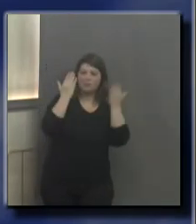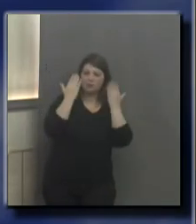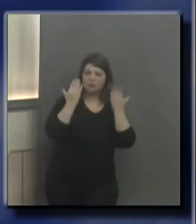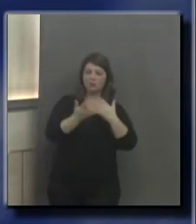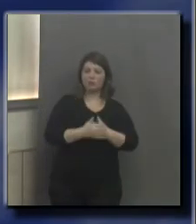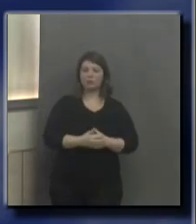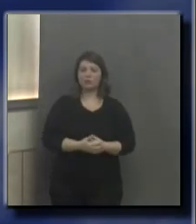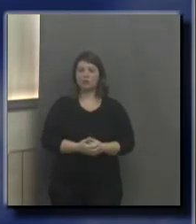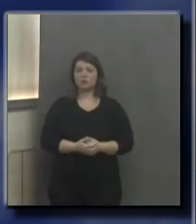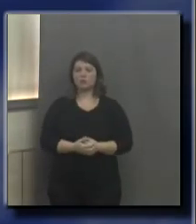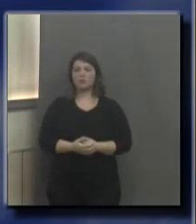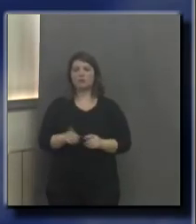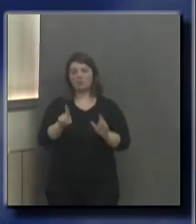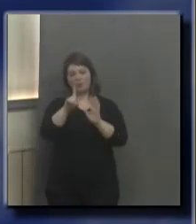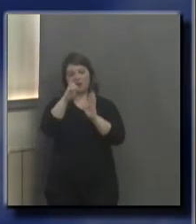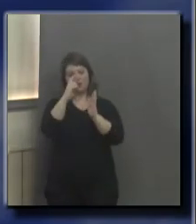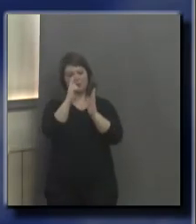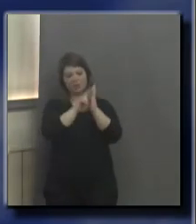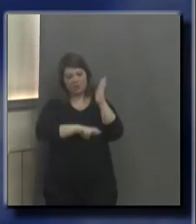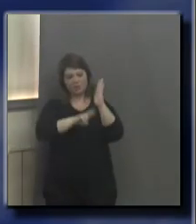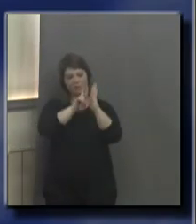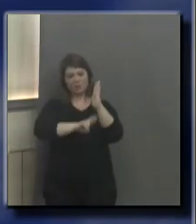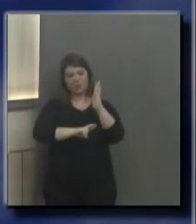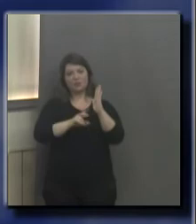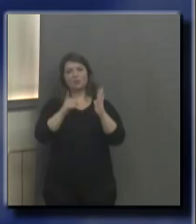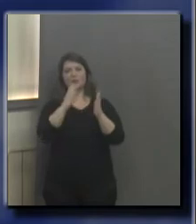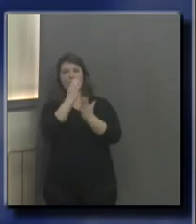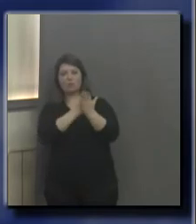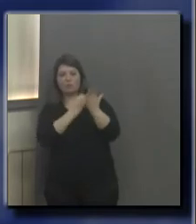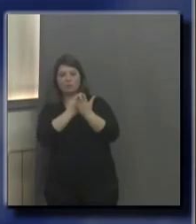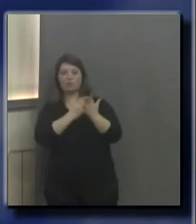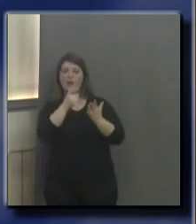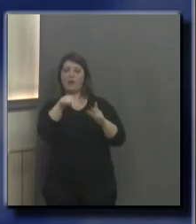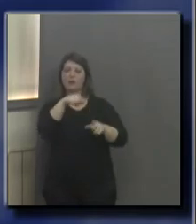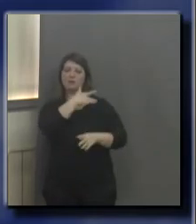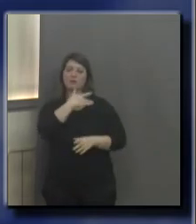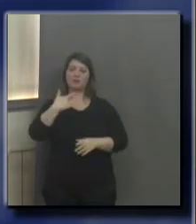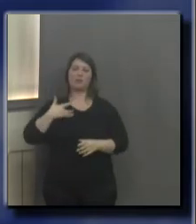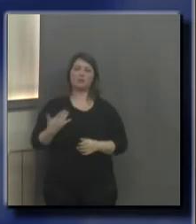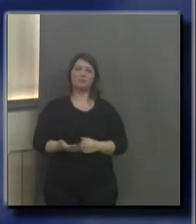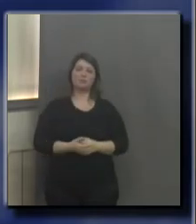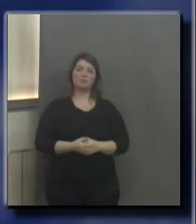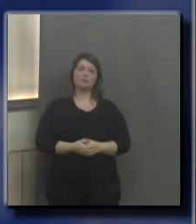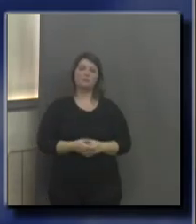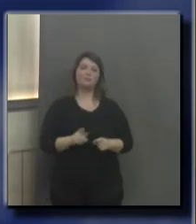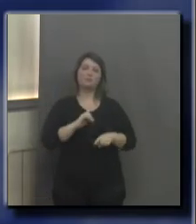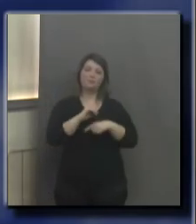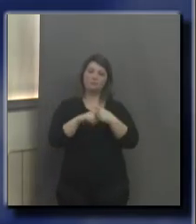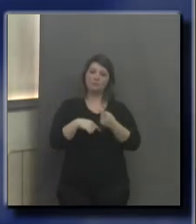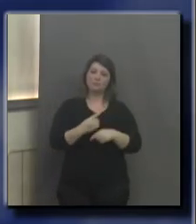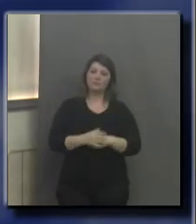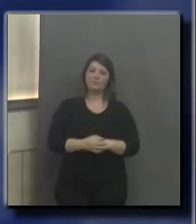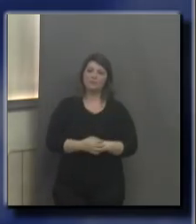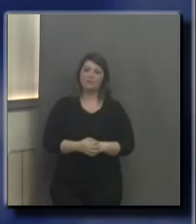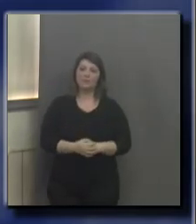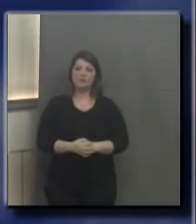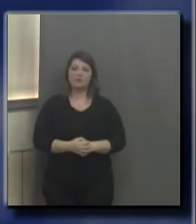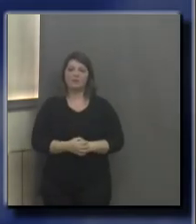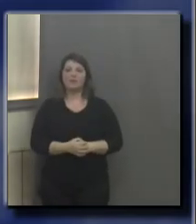fala das diretrizes comuns aos cursos da saúde. E depois ele faz um